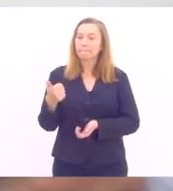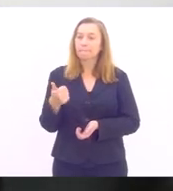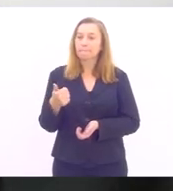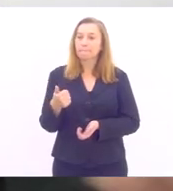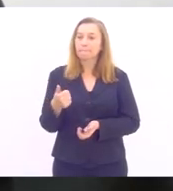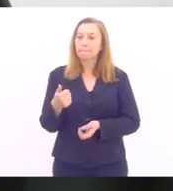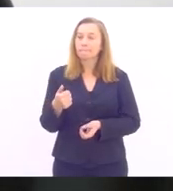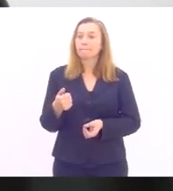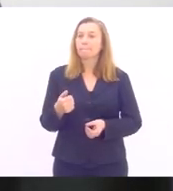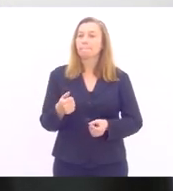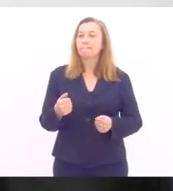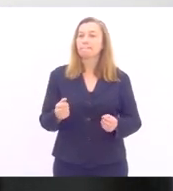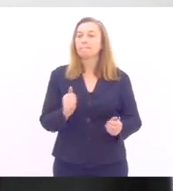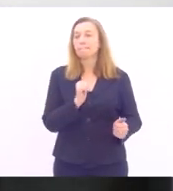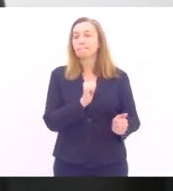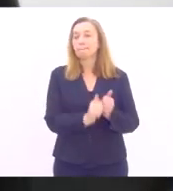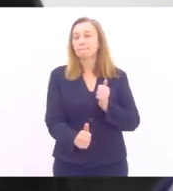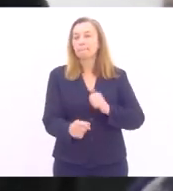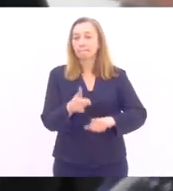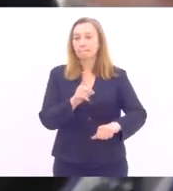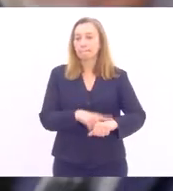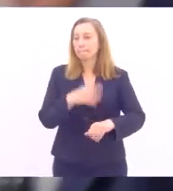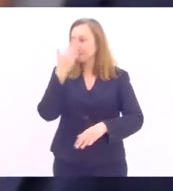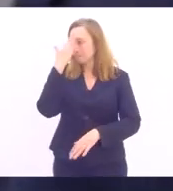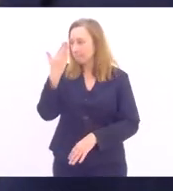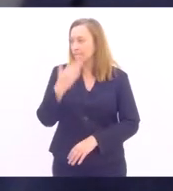realização das partidas de futebol. Muito obrigado.